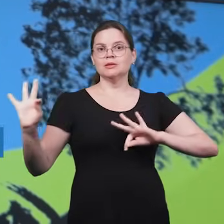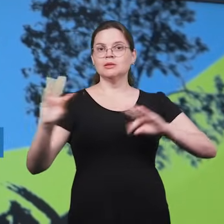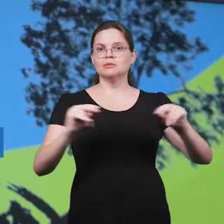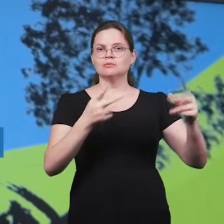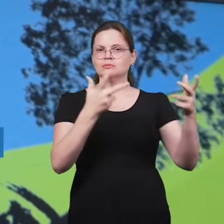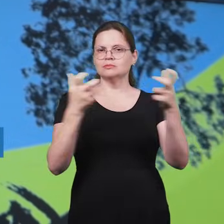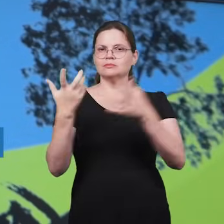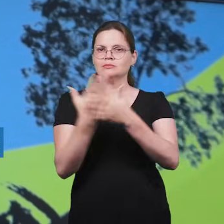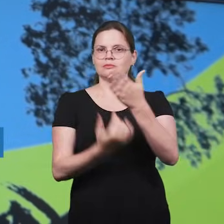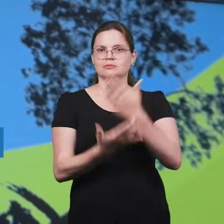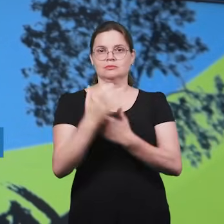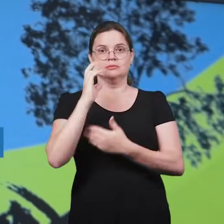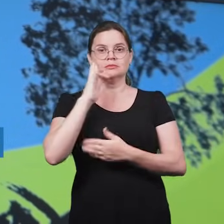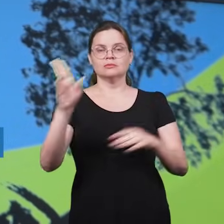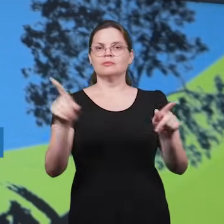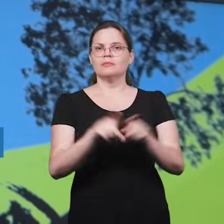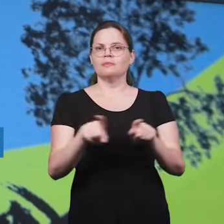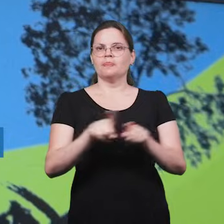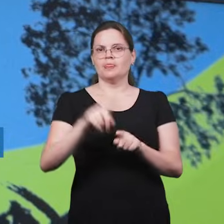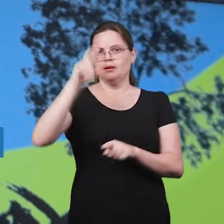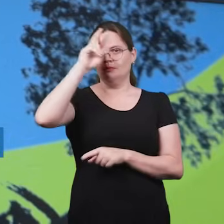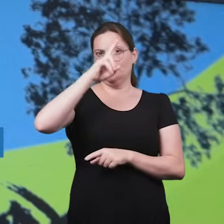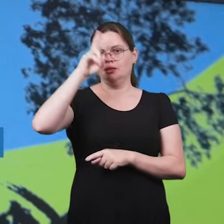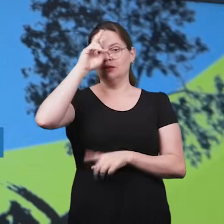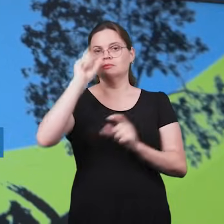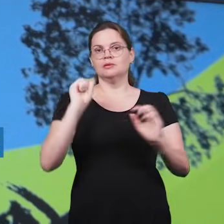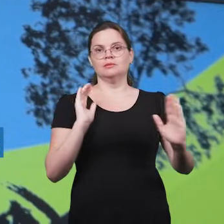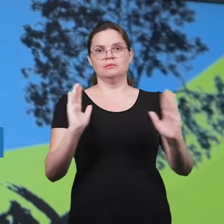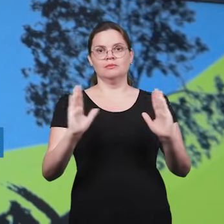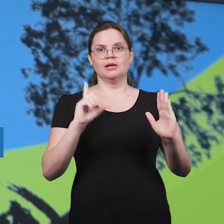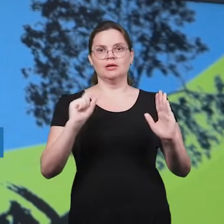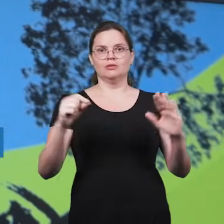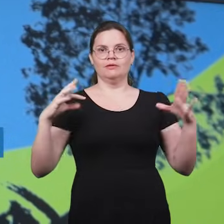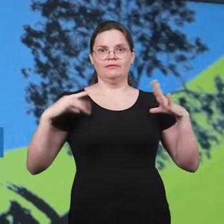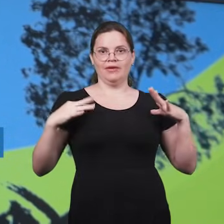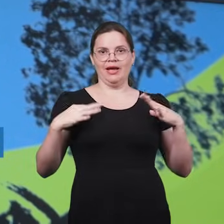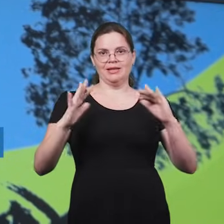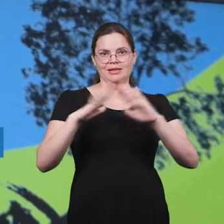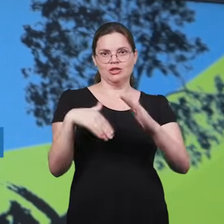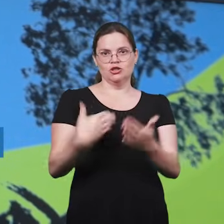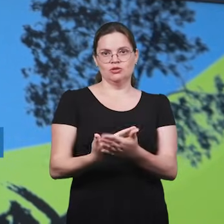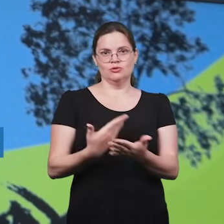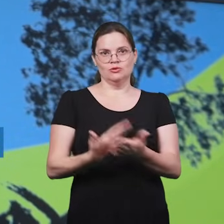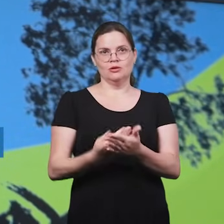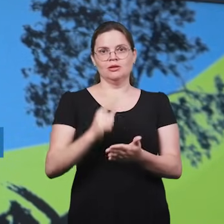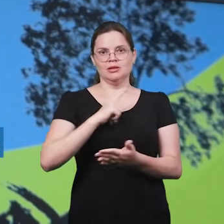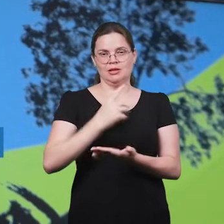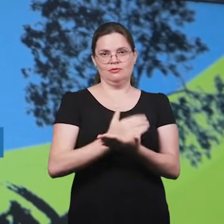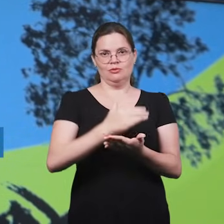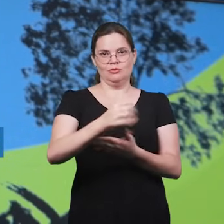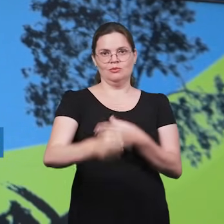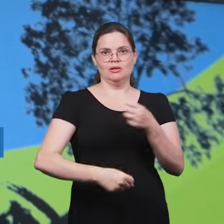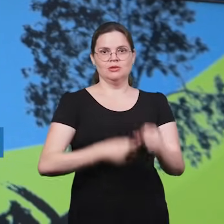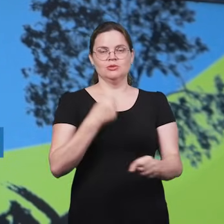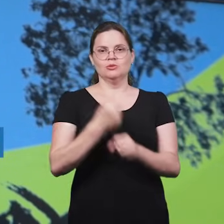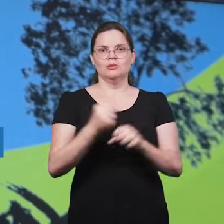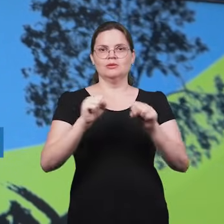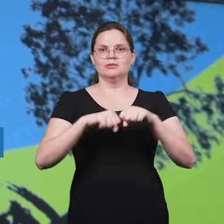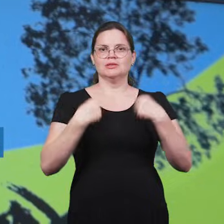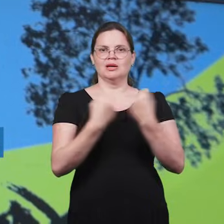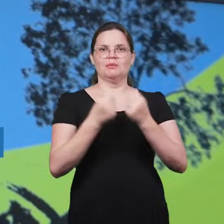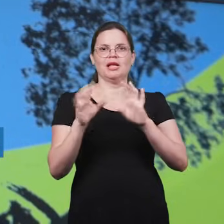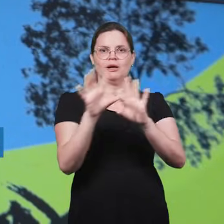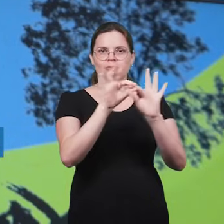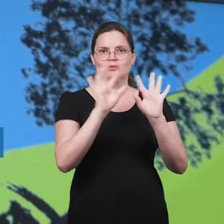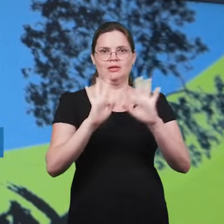Nós lembramos, por exemplo, com muita alegria dos períodos das férias escolares em que tivemos no início do ano no Seminário Unidos em